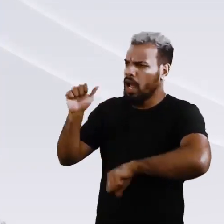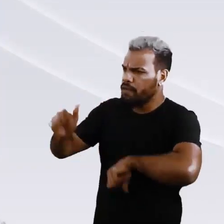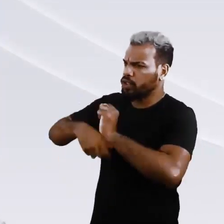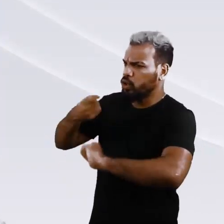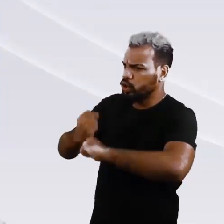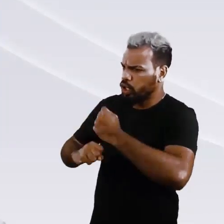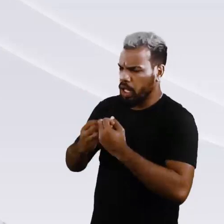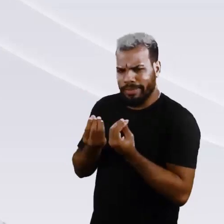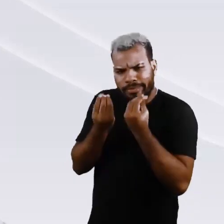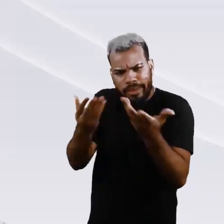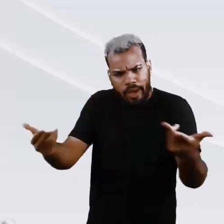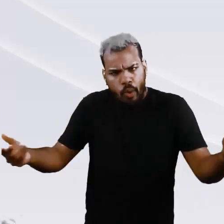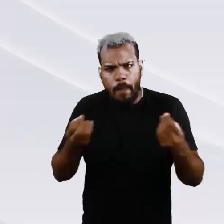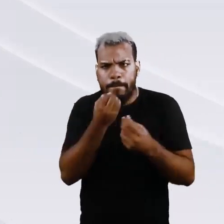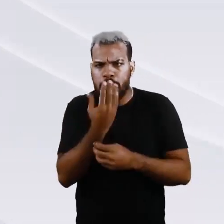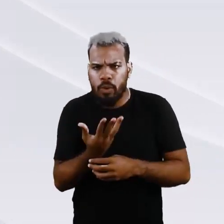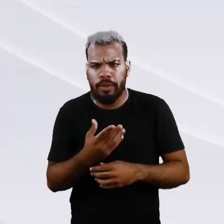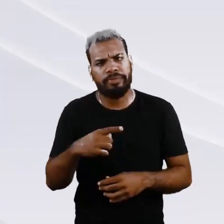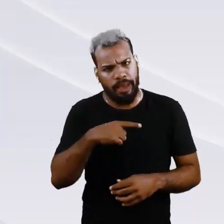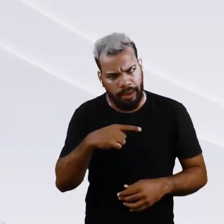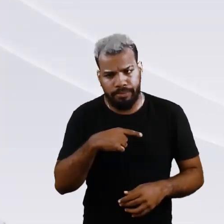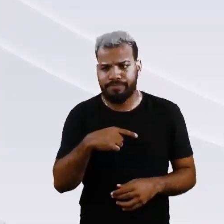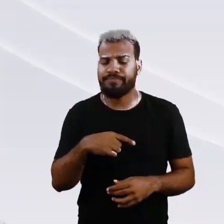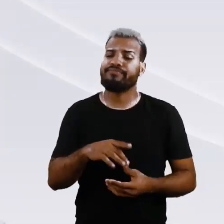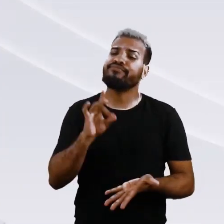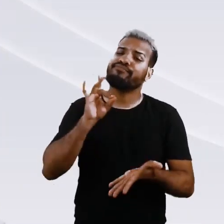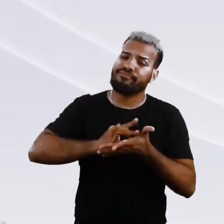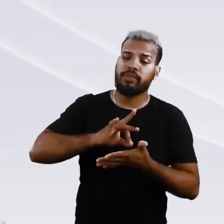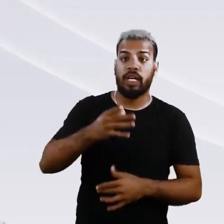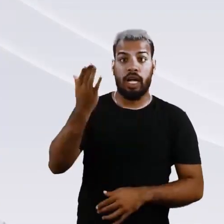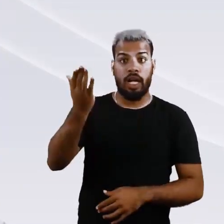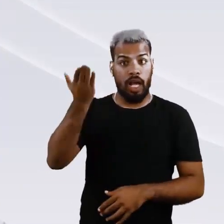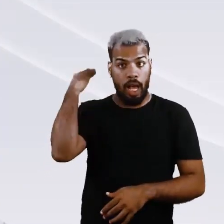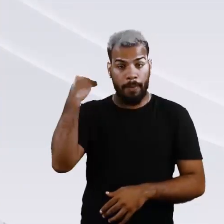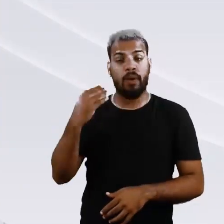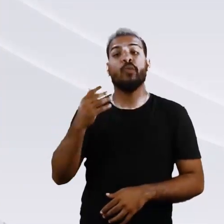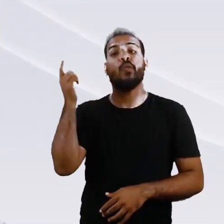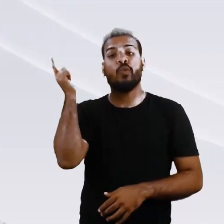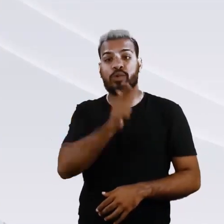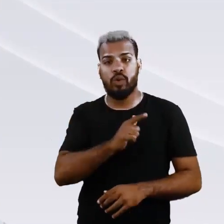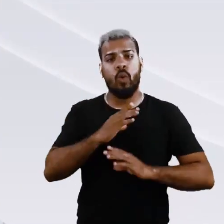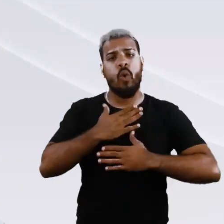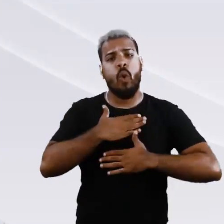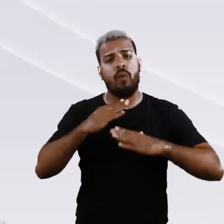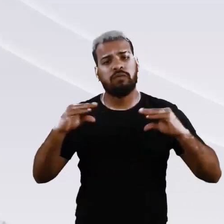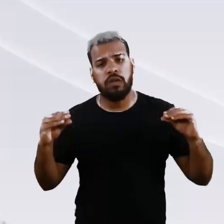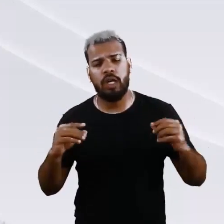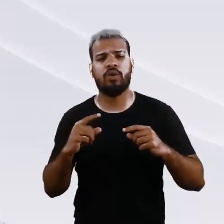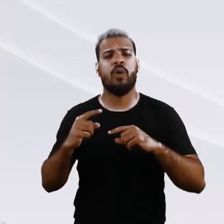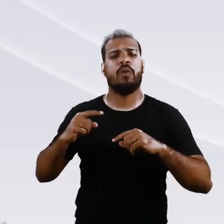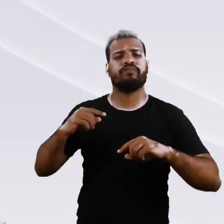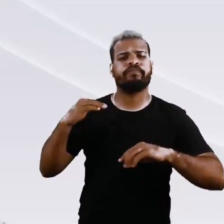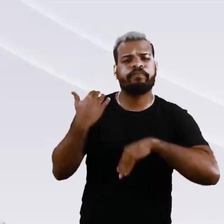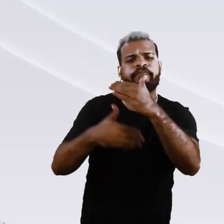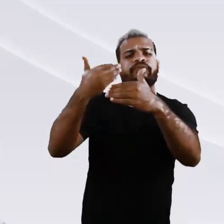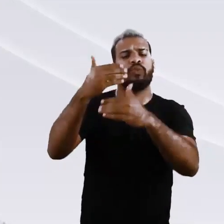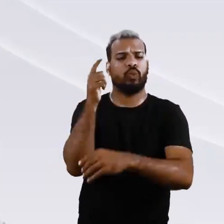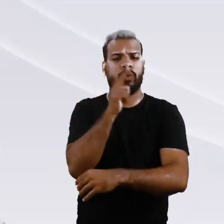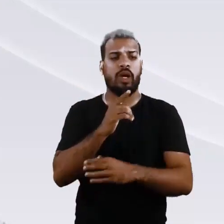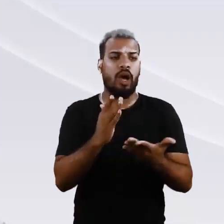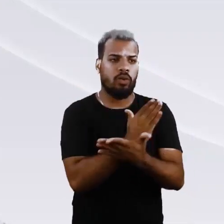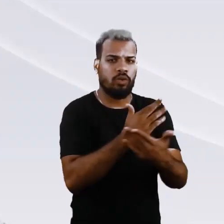Será que a Revolução Industrial trouxe benefícios? Isso fica evidente. Na época, a gente conseguiu trazer muito conforto, muitos